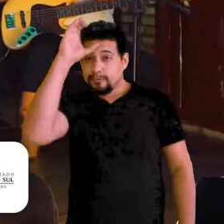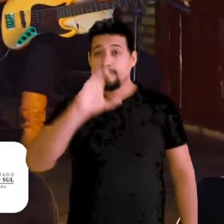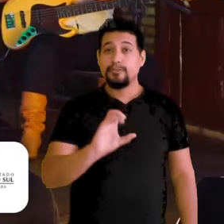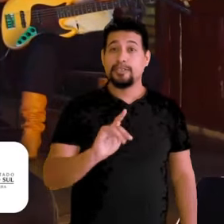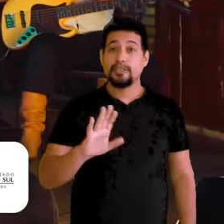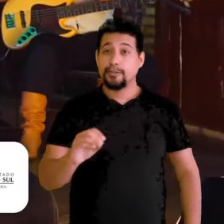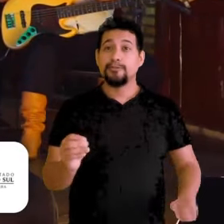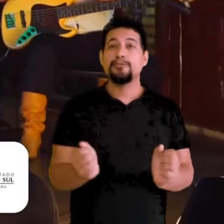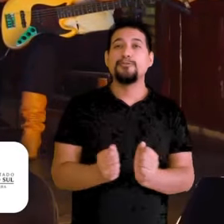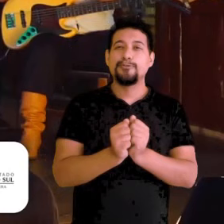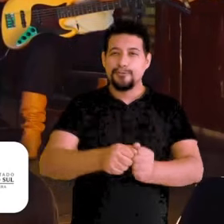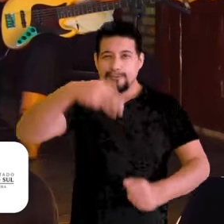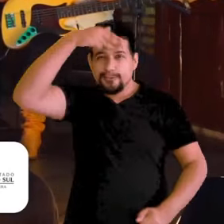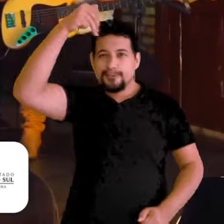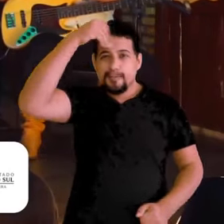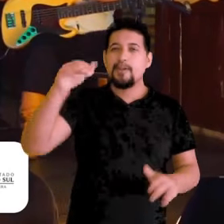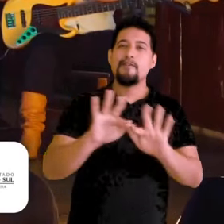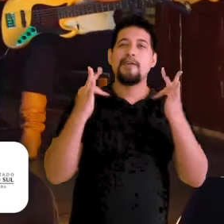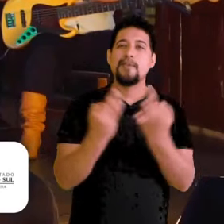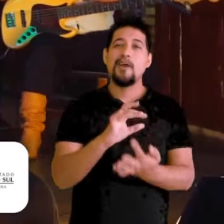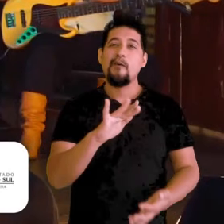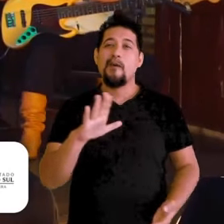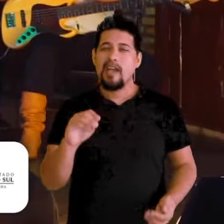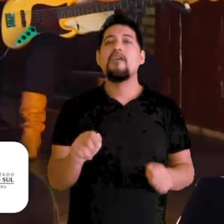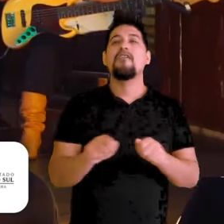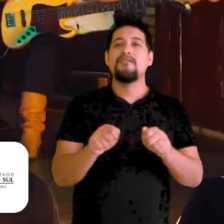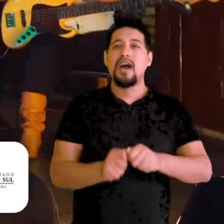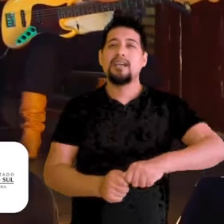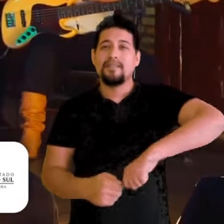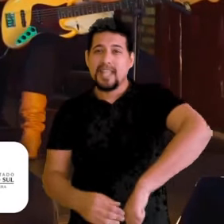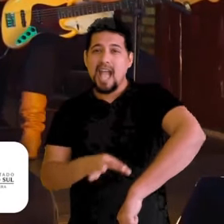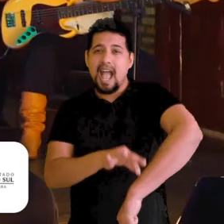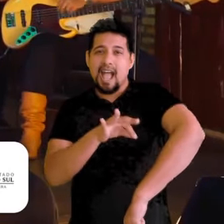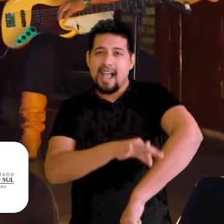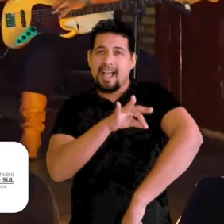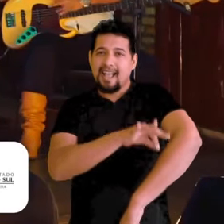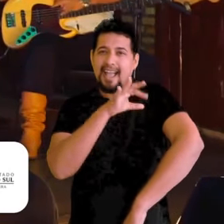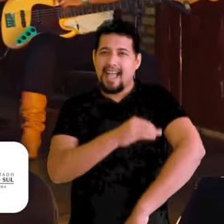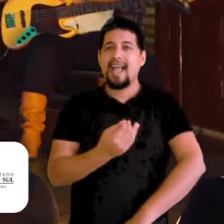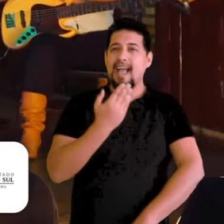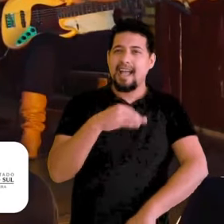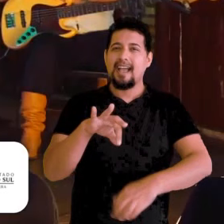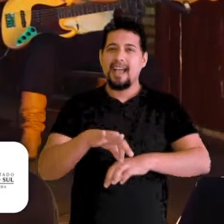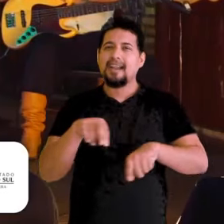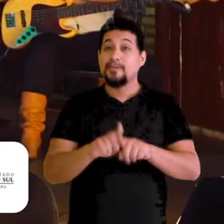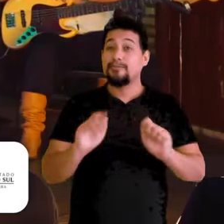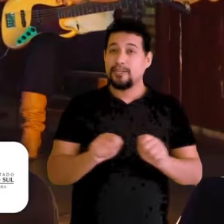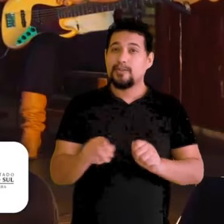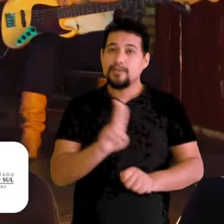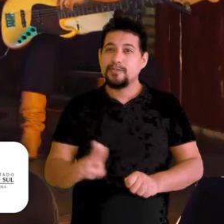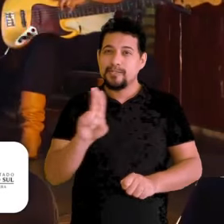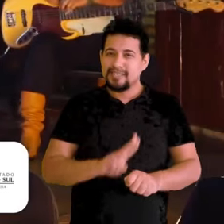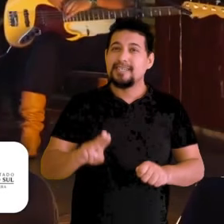seu sobrinho, família Correia, estarão assando uma costelita, uma paletita de ovelha, aqui atrás. Eu já estou picando o charque